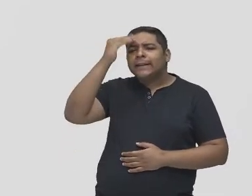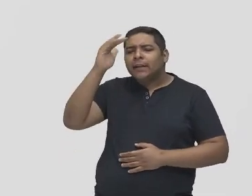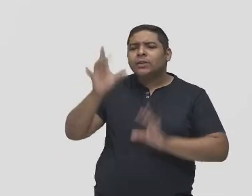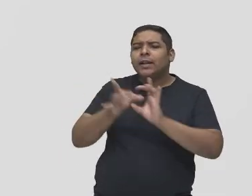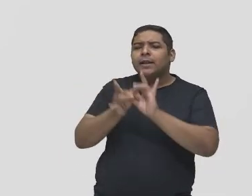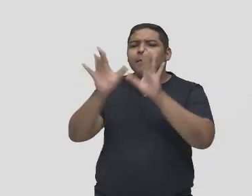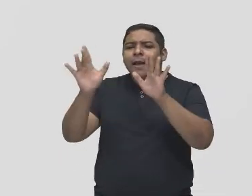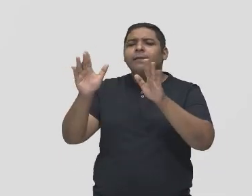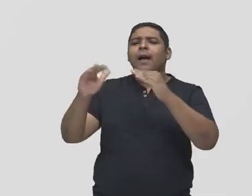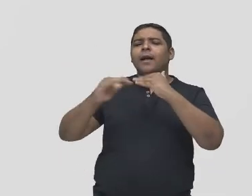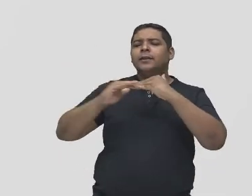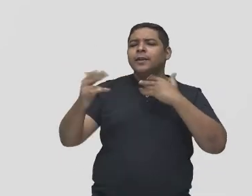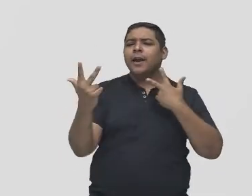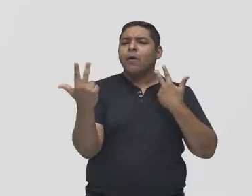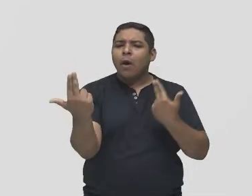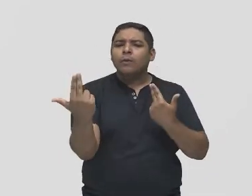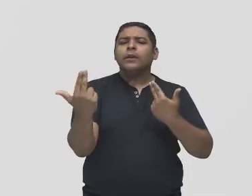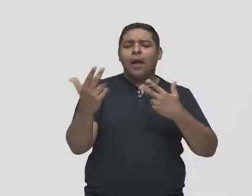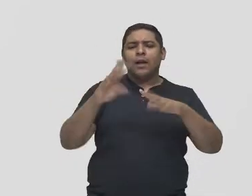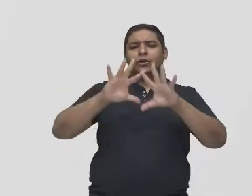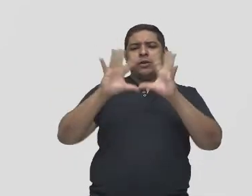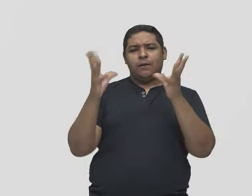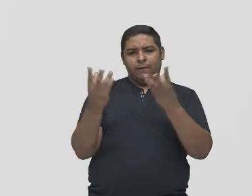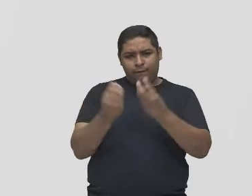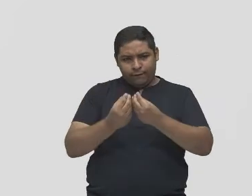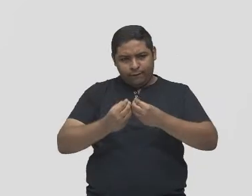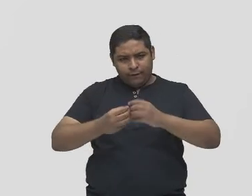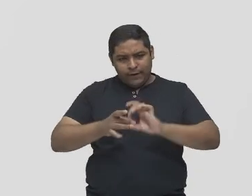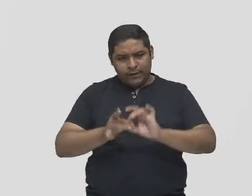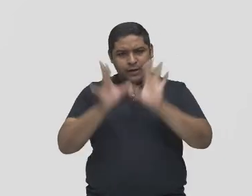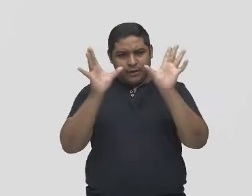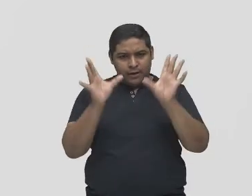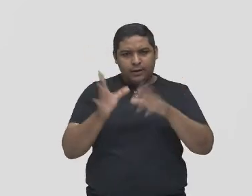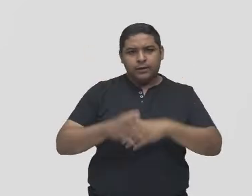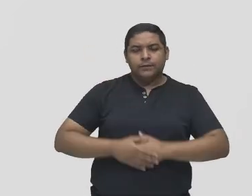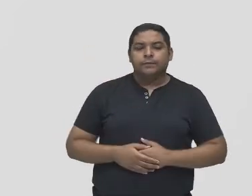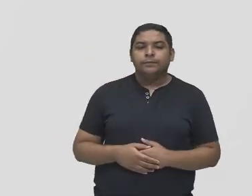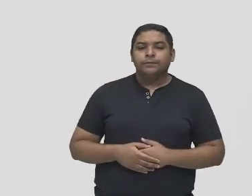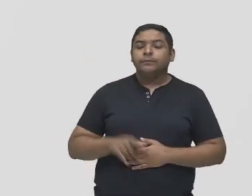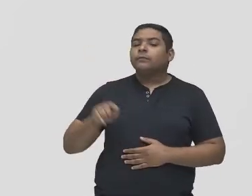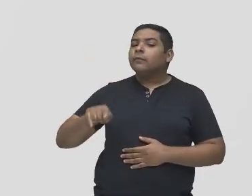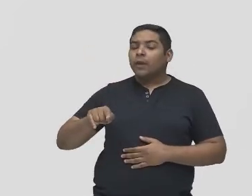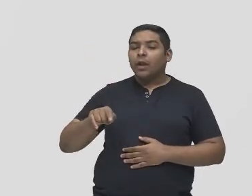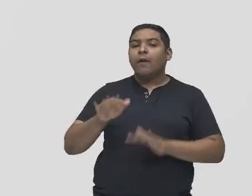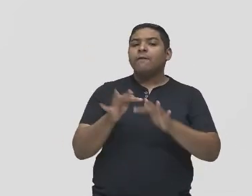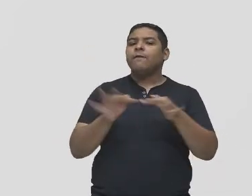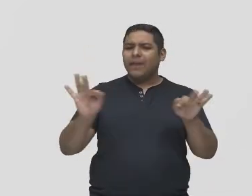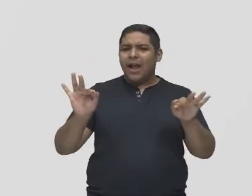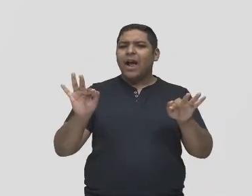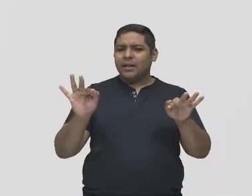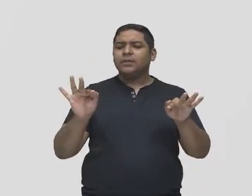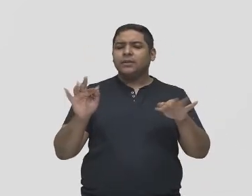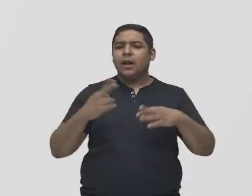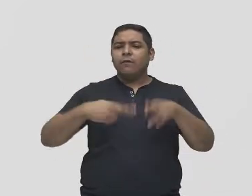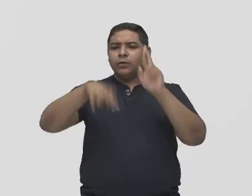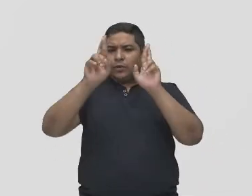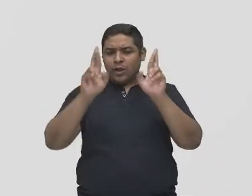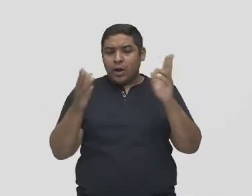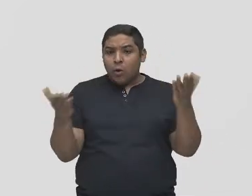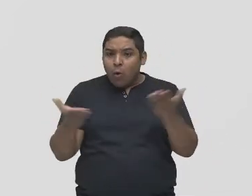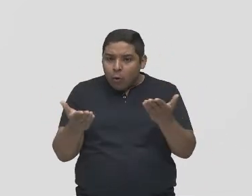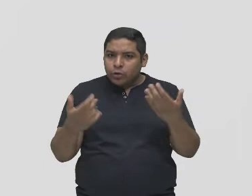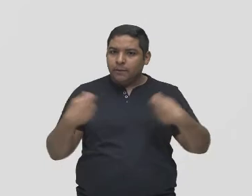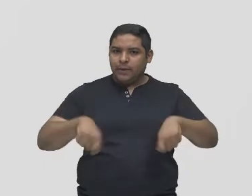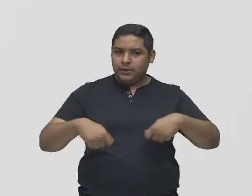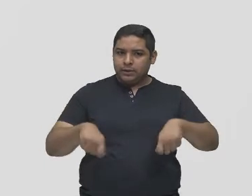liberdade, igualdade e fraternidade? Você acha que o lema dos revolucionários se faz necessário aos dias atuais? B. O que